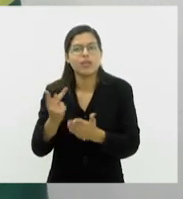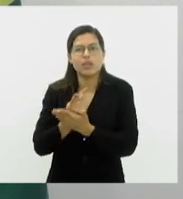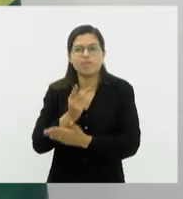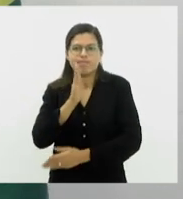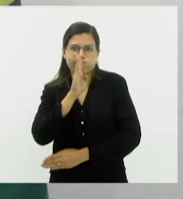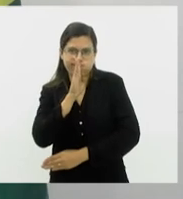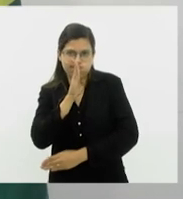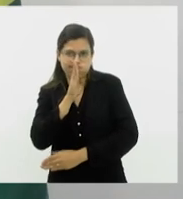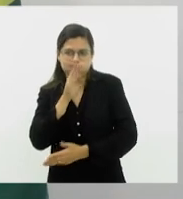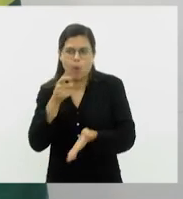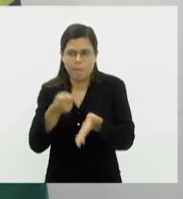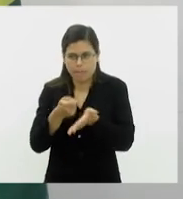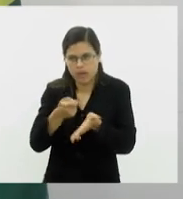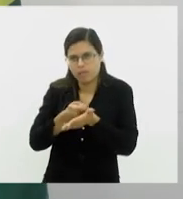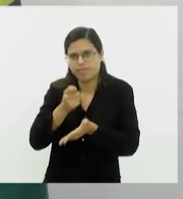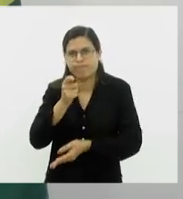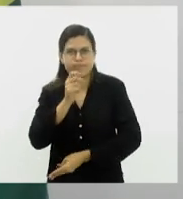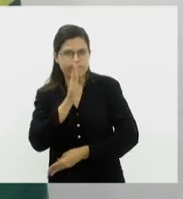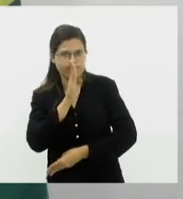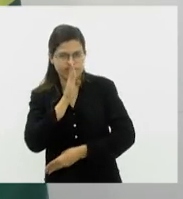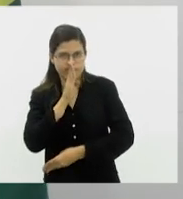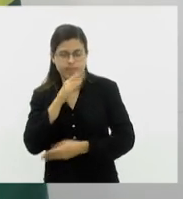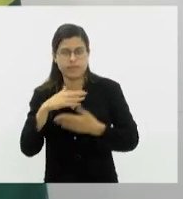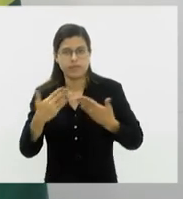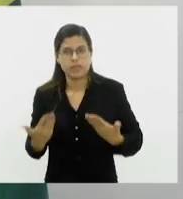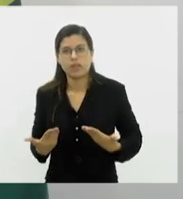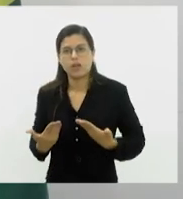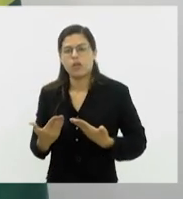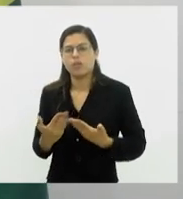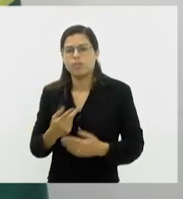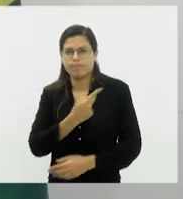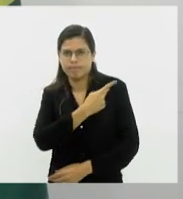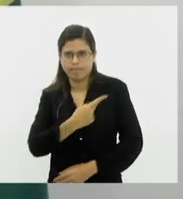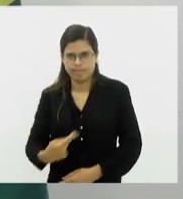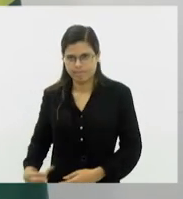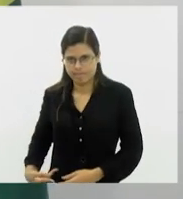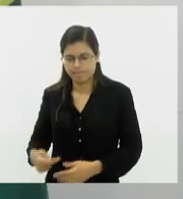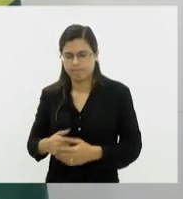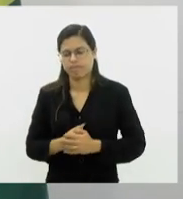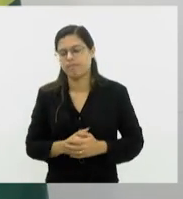silenciadas sendo assim senhora Presidente